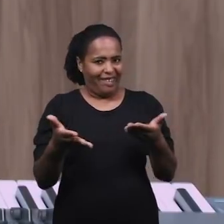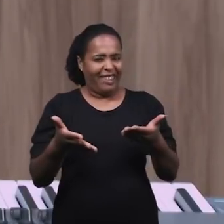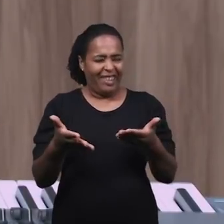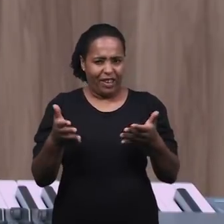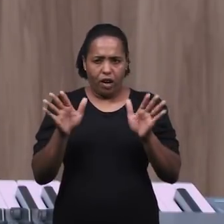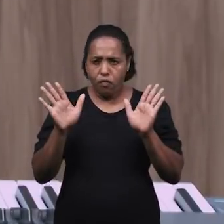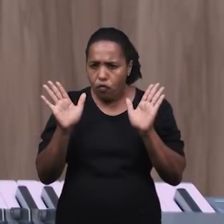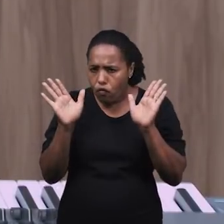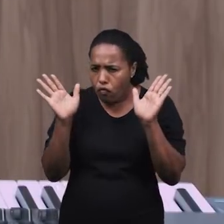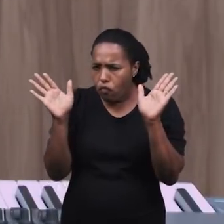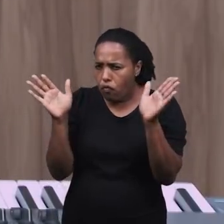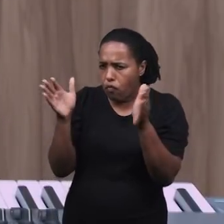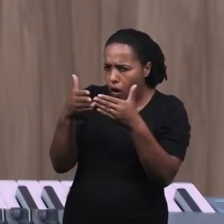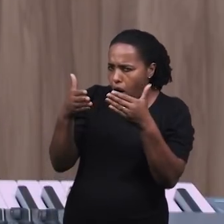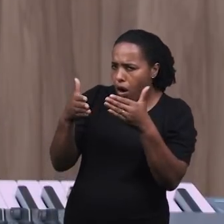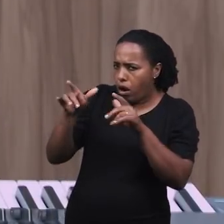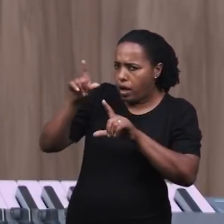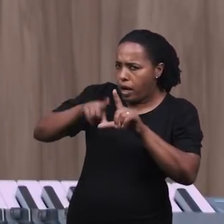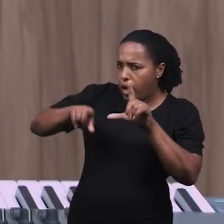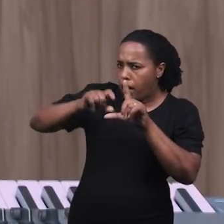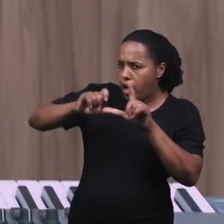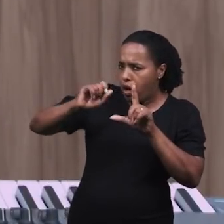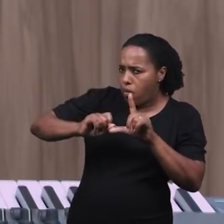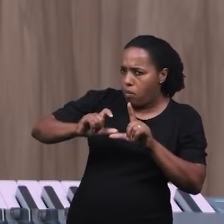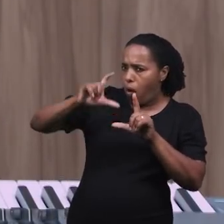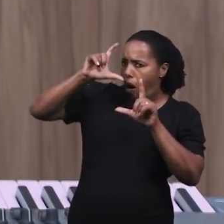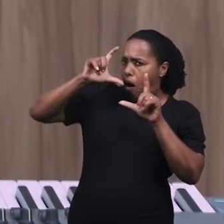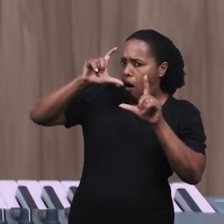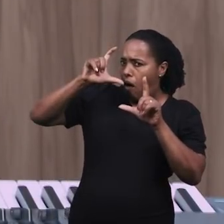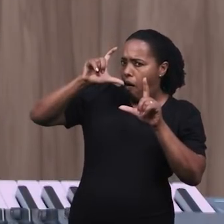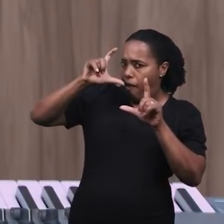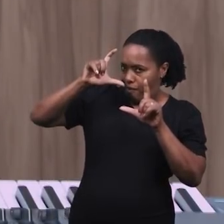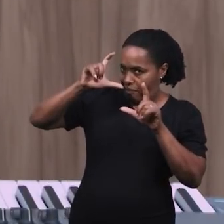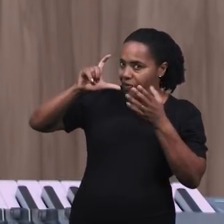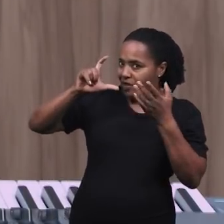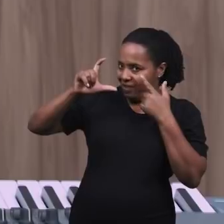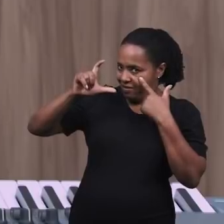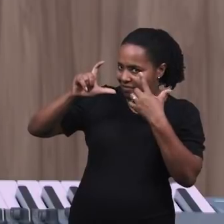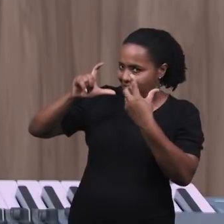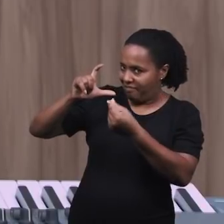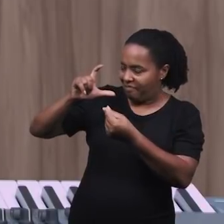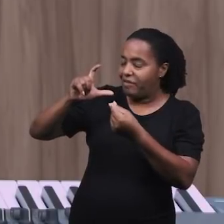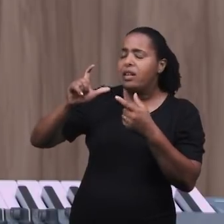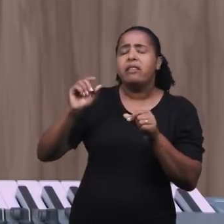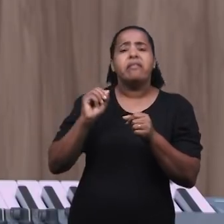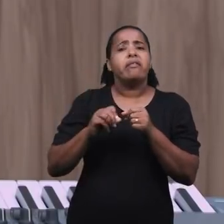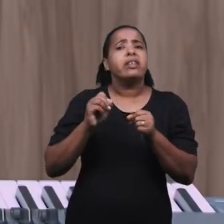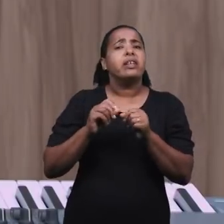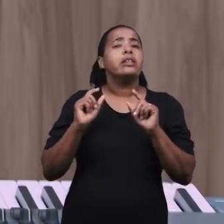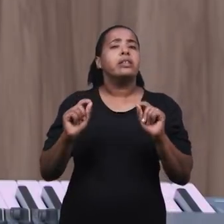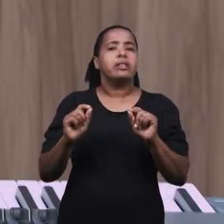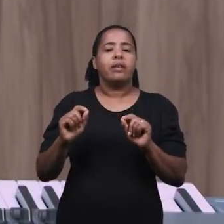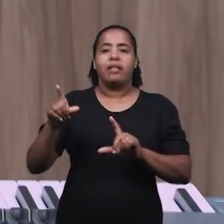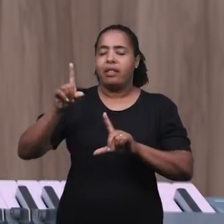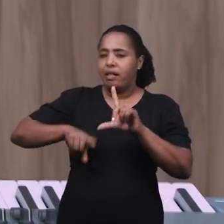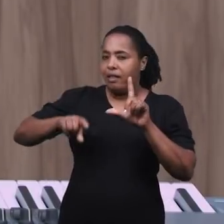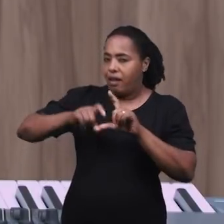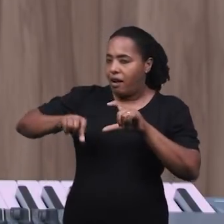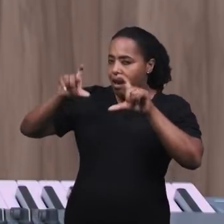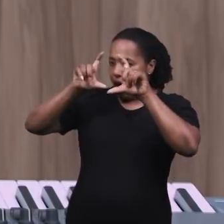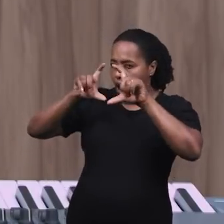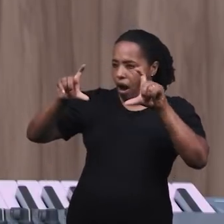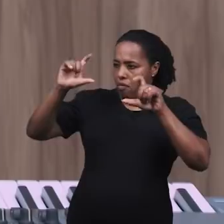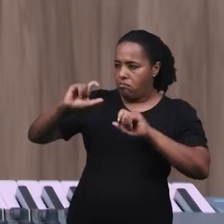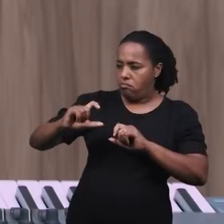peço que você foque nessas letras maiúsculas aqui, ó, letras de forma maiúscula. E o que a gente vai fazer? Nessas letras de forma